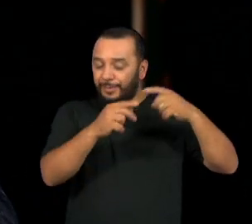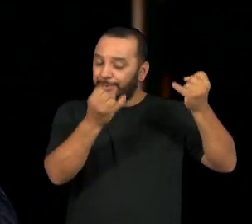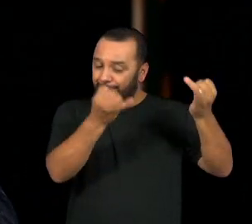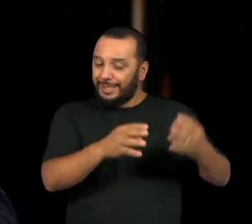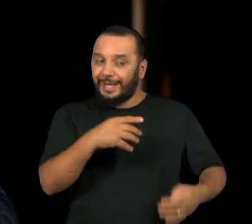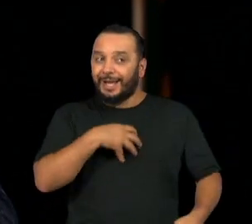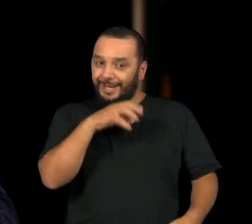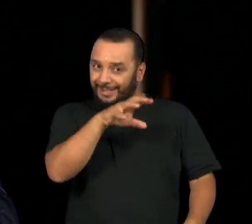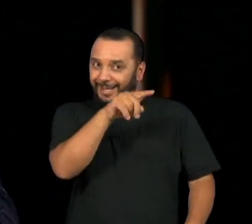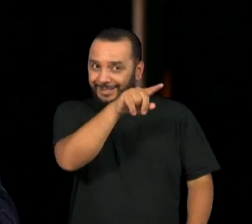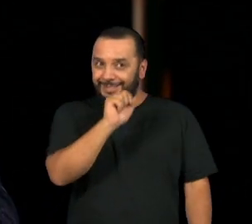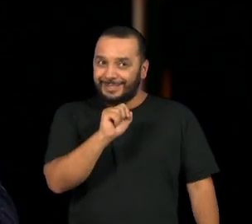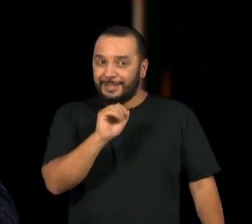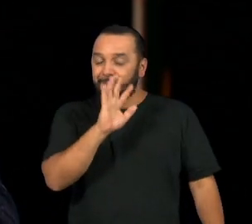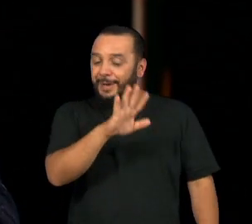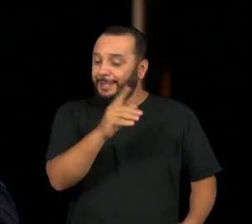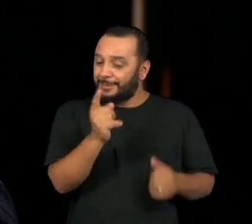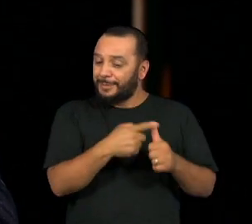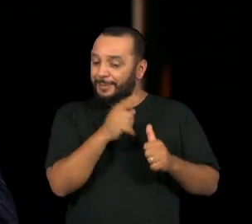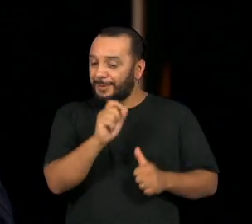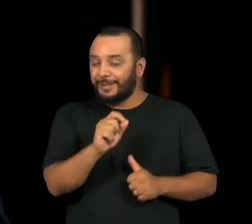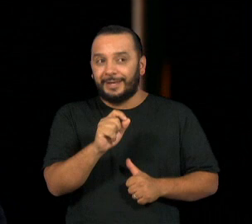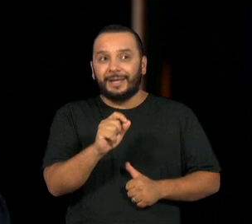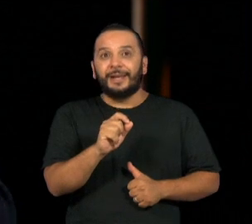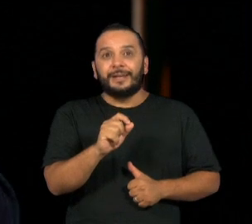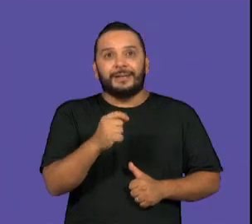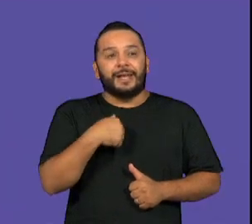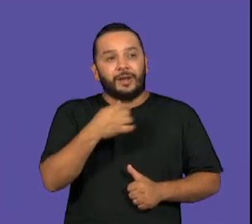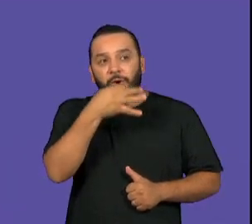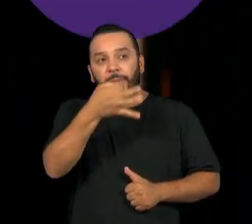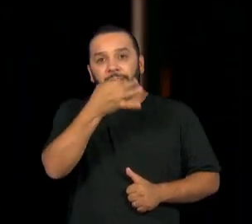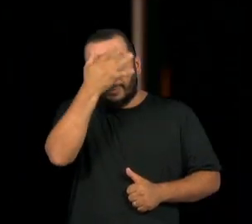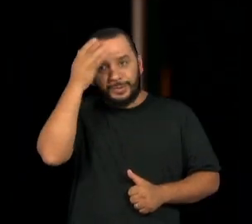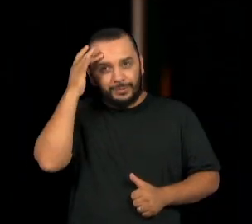sobre isso, mas antes eu quero ouvir o pessoal.